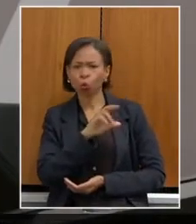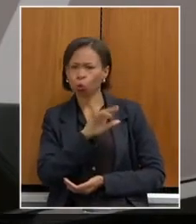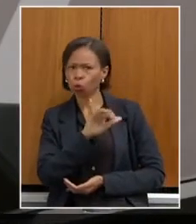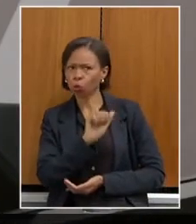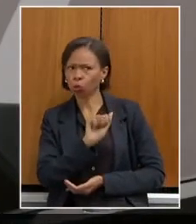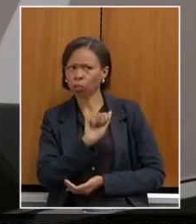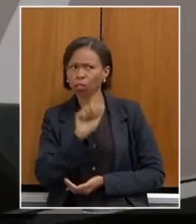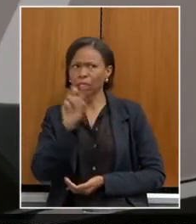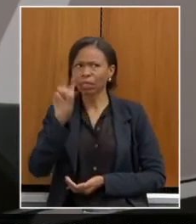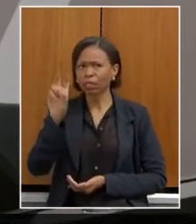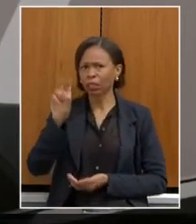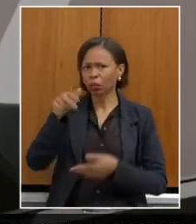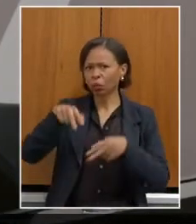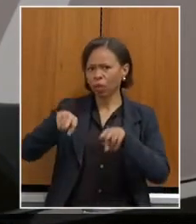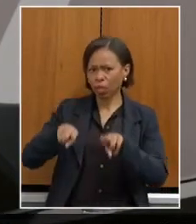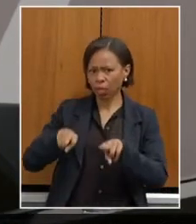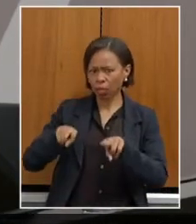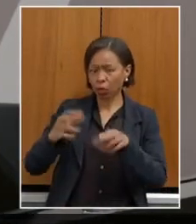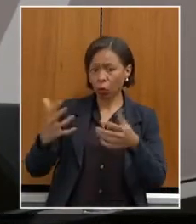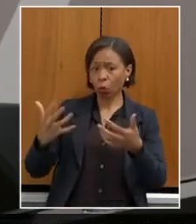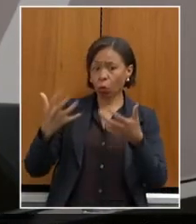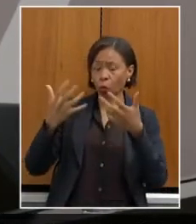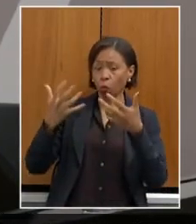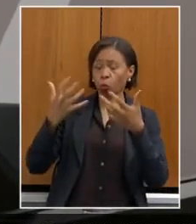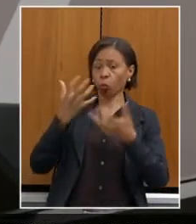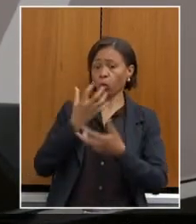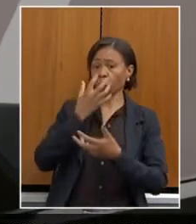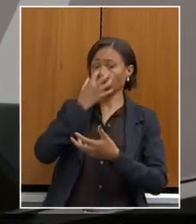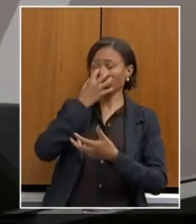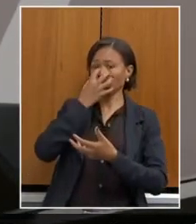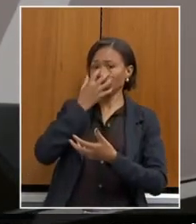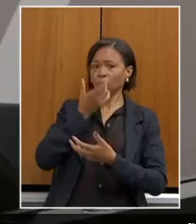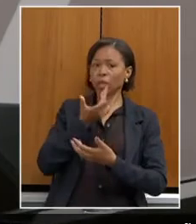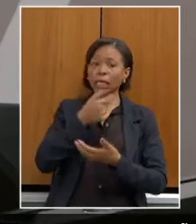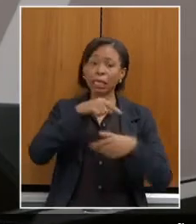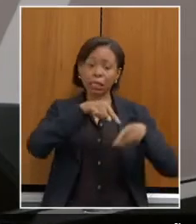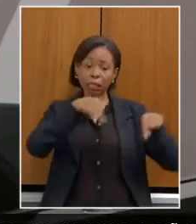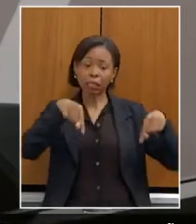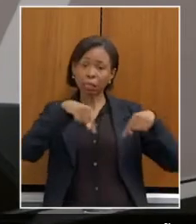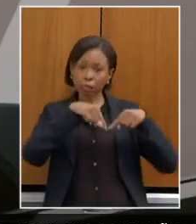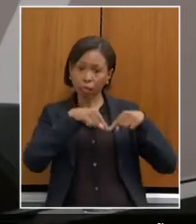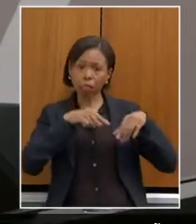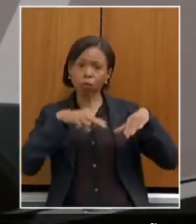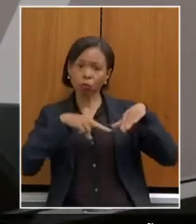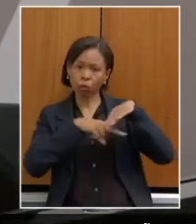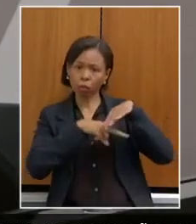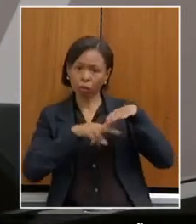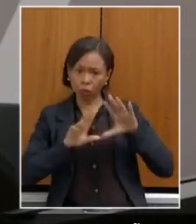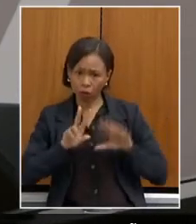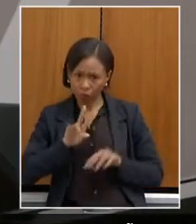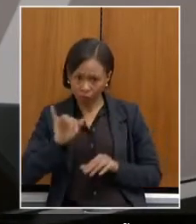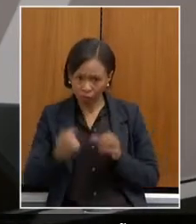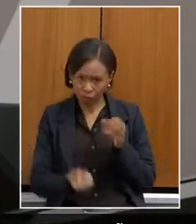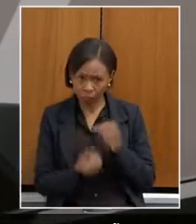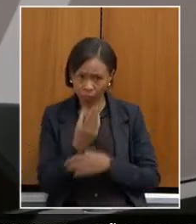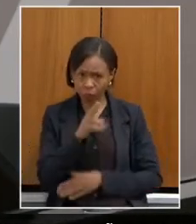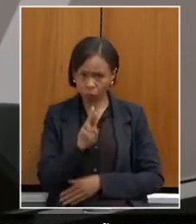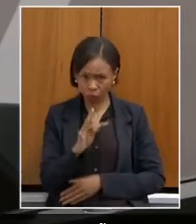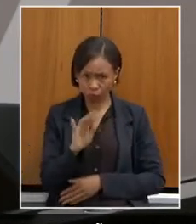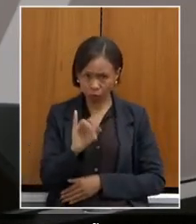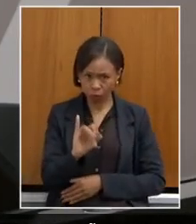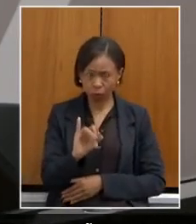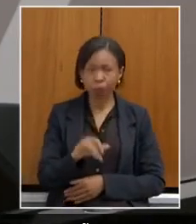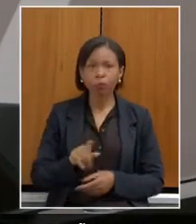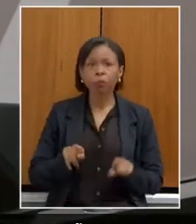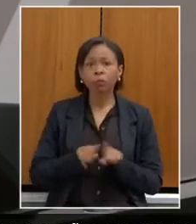sala para o tomógrafo vamos botar uma UTI lá lá no em Unaí nós já